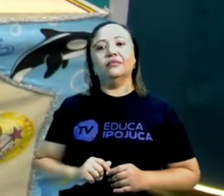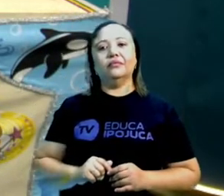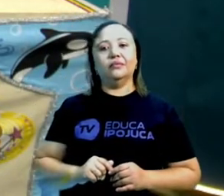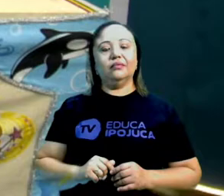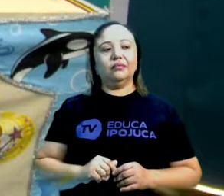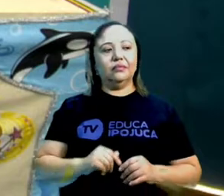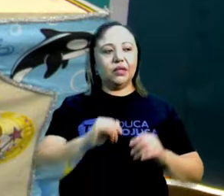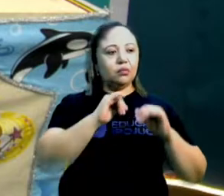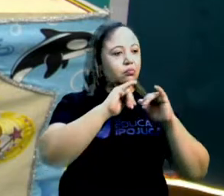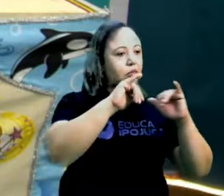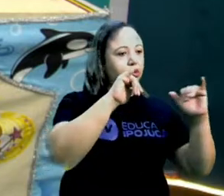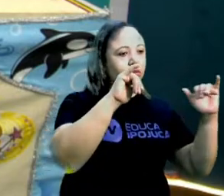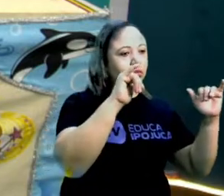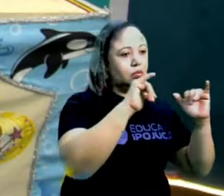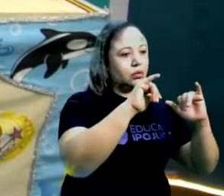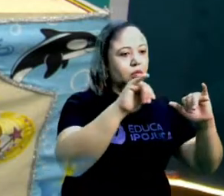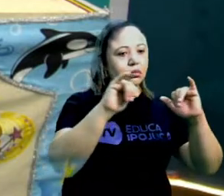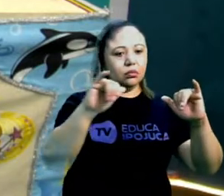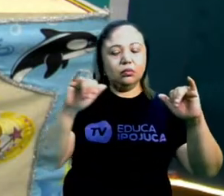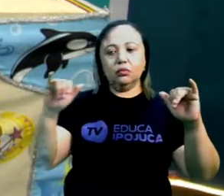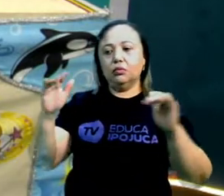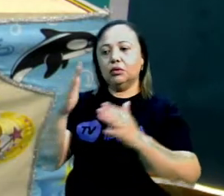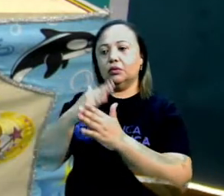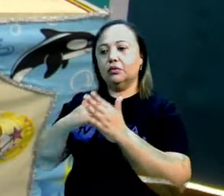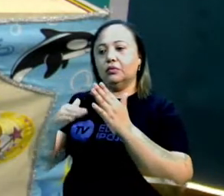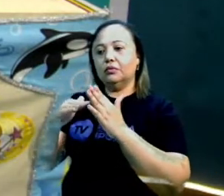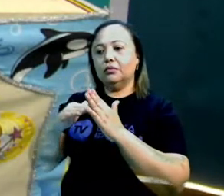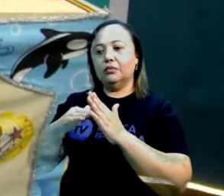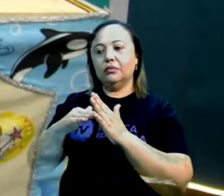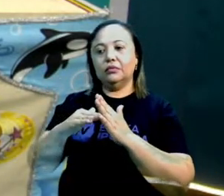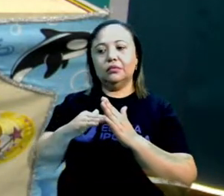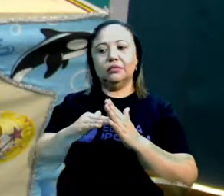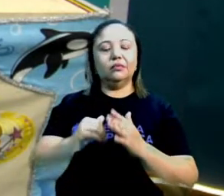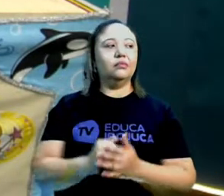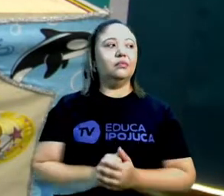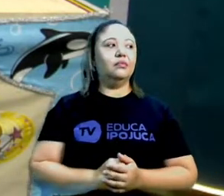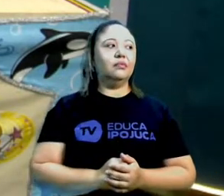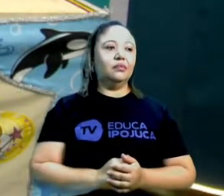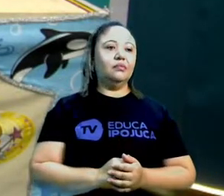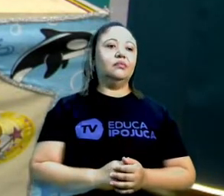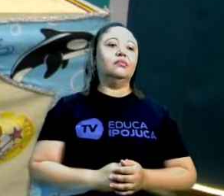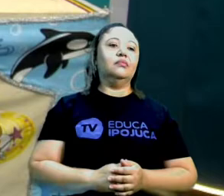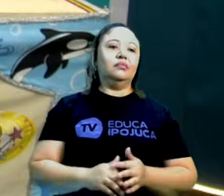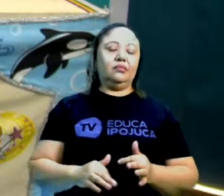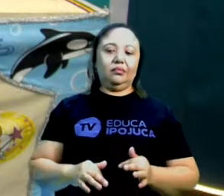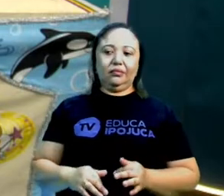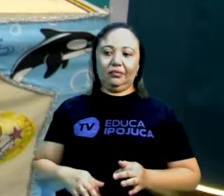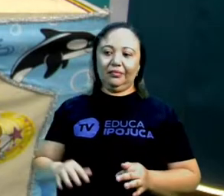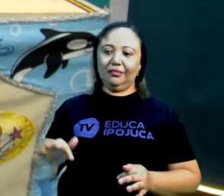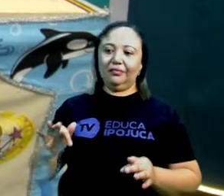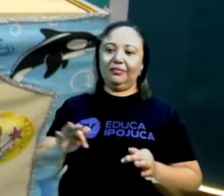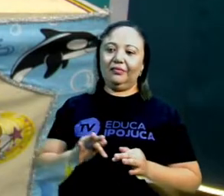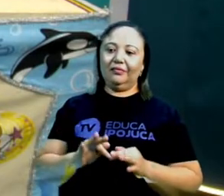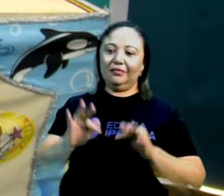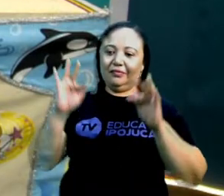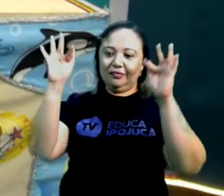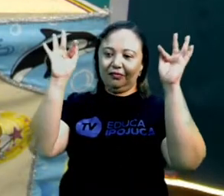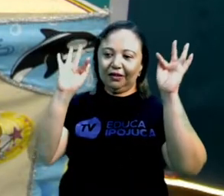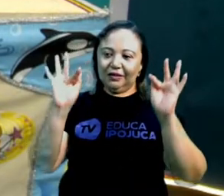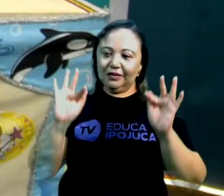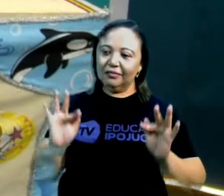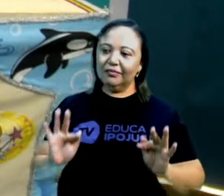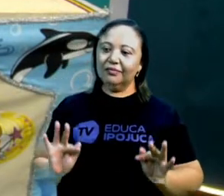depois que ele pregou para aquela cidade, para o rei, para todo mundo. Ele ficou feliz? Sim, ele agora viu